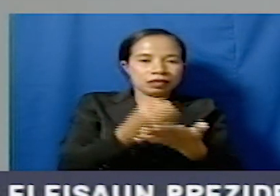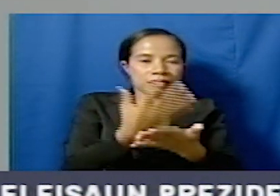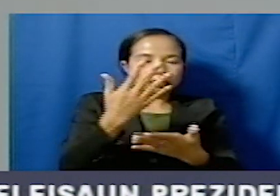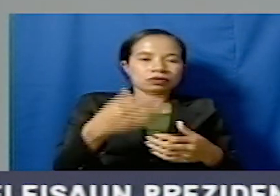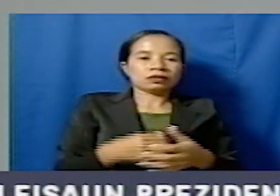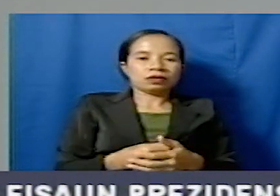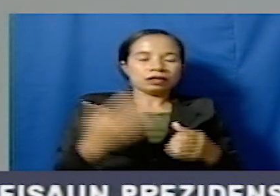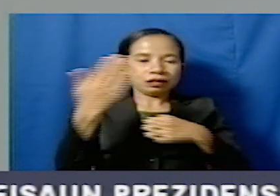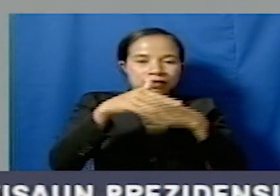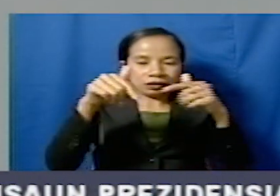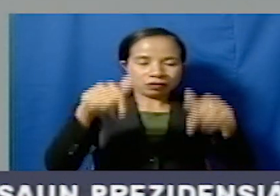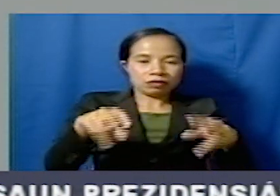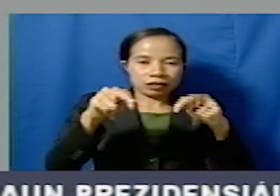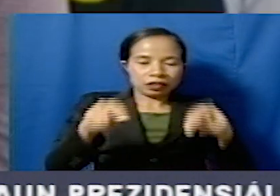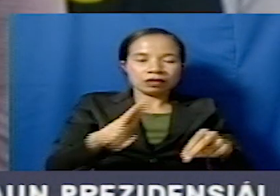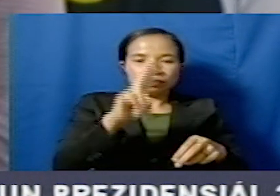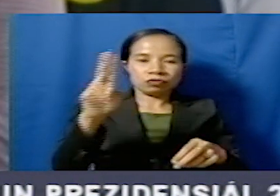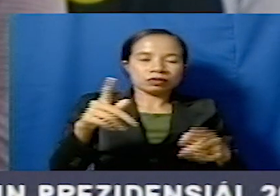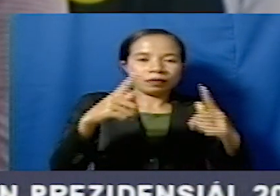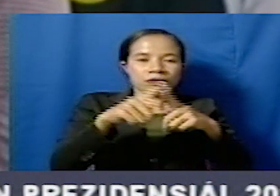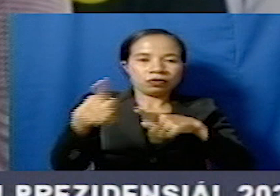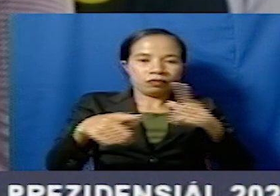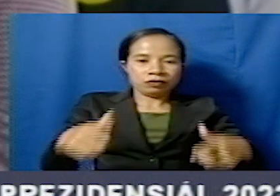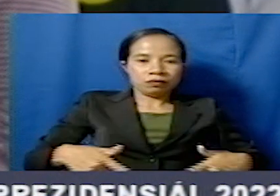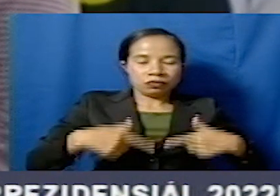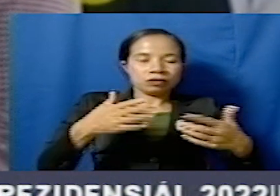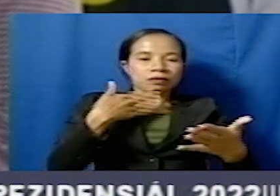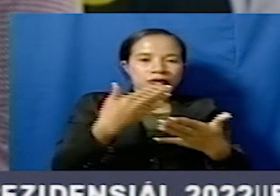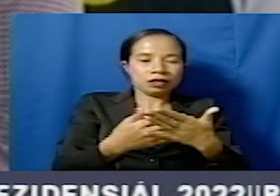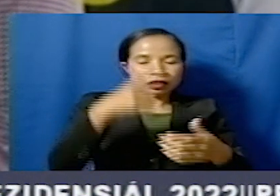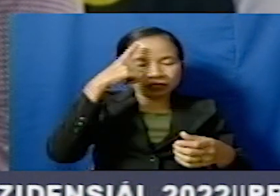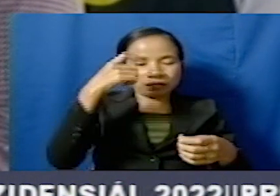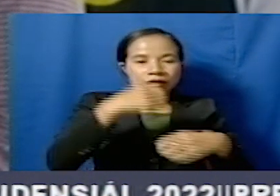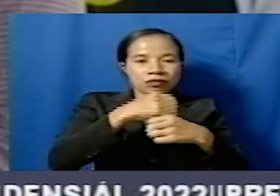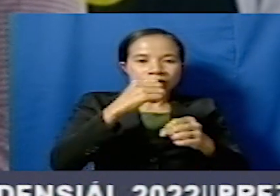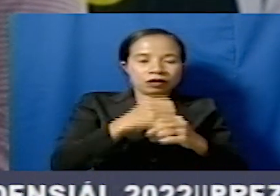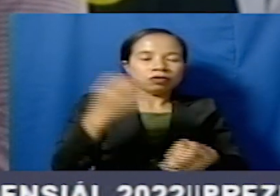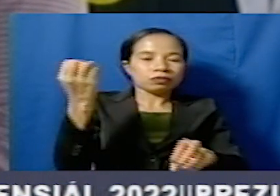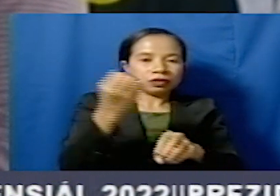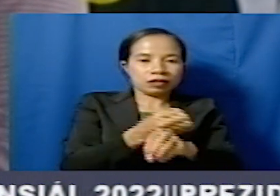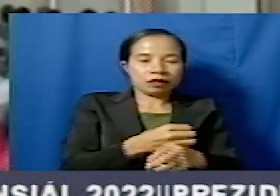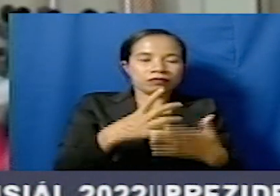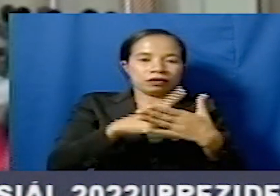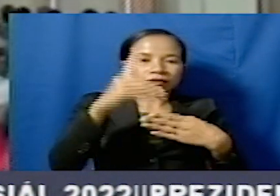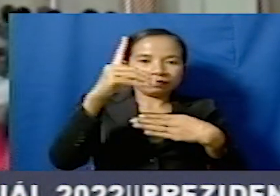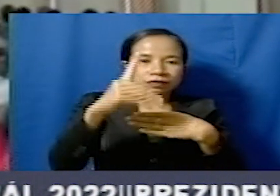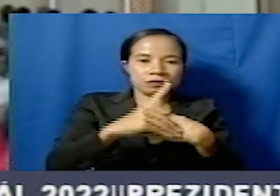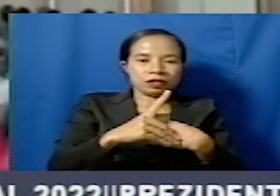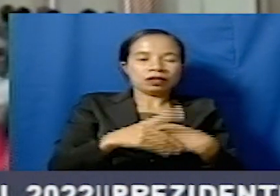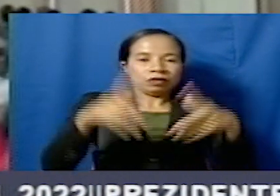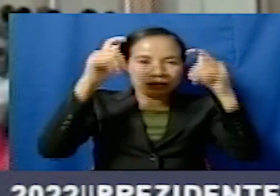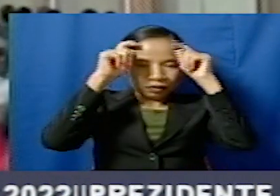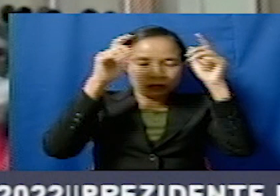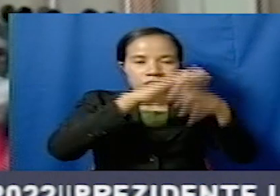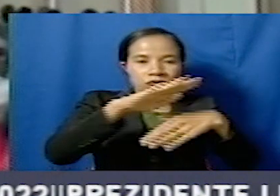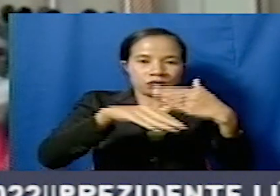naturais raininian tem que utiliza ba povo ne moristiag, tamba ne atu alcança objetivo de desenvolvimento